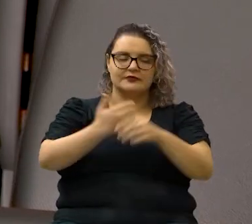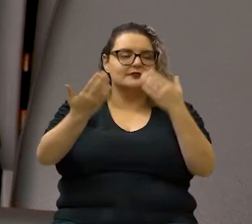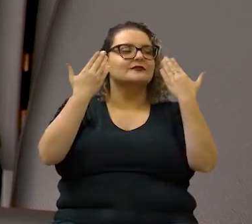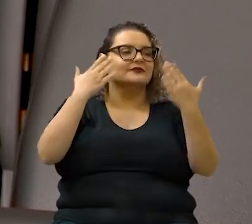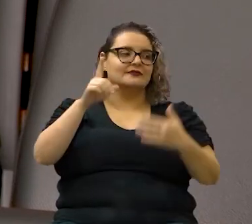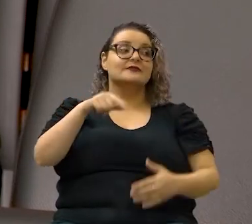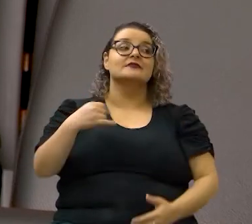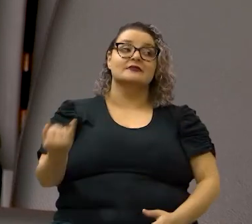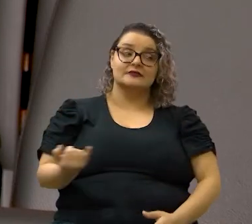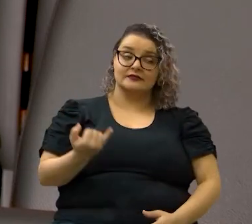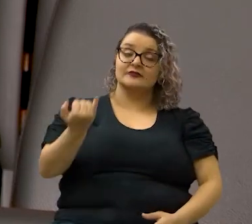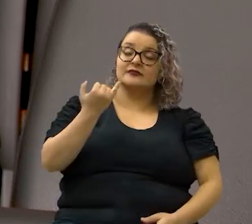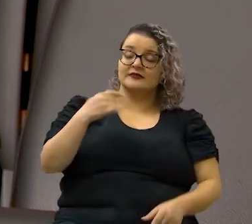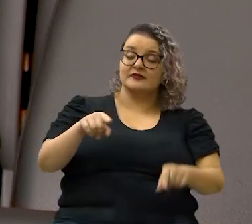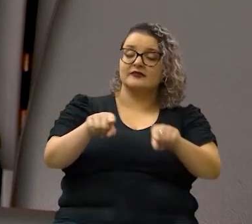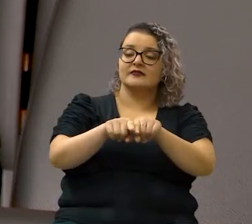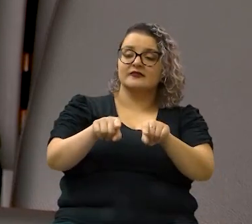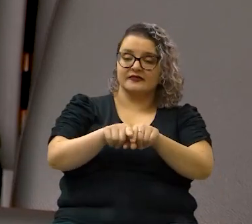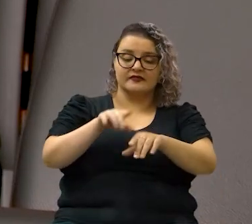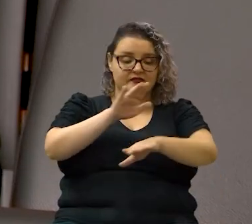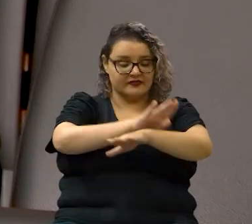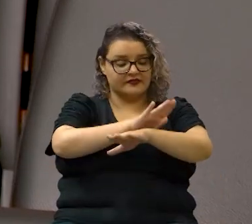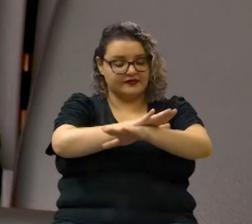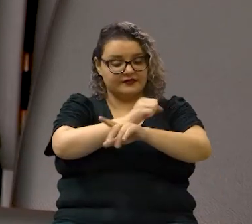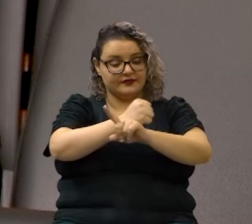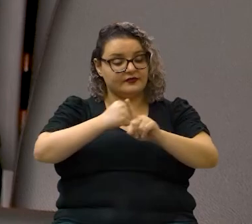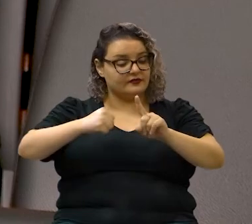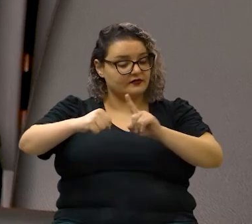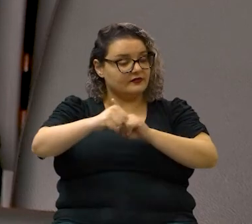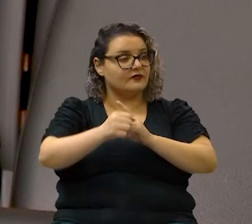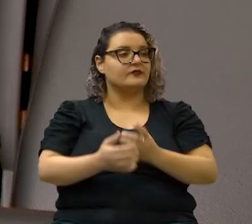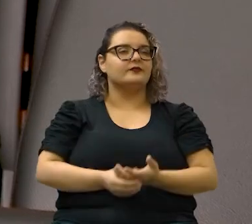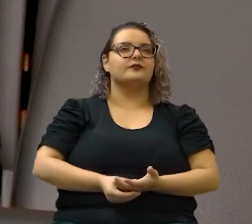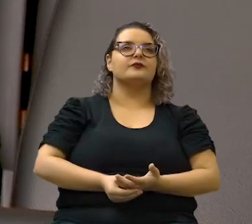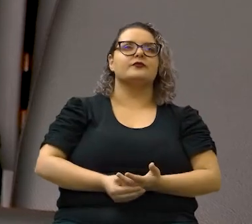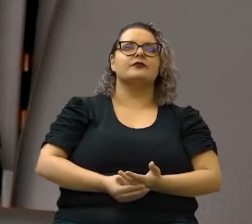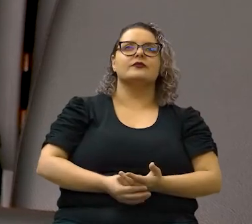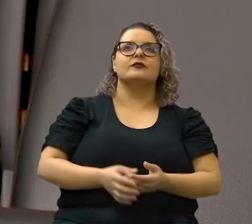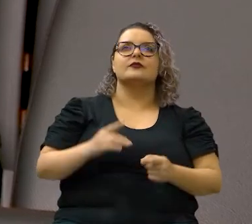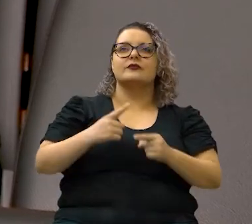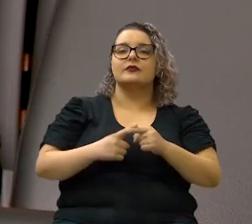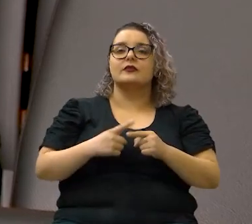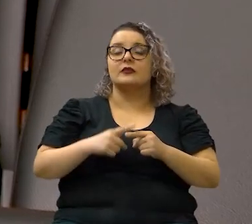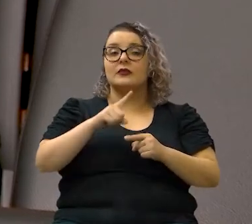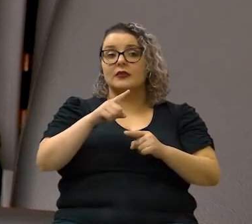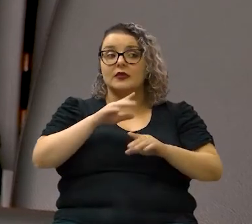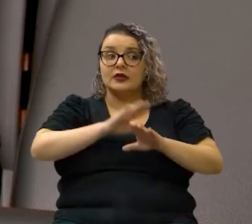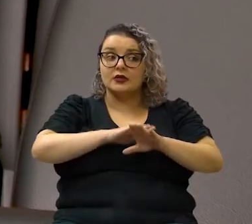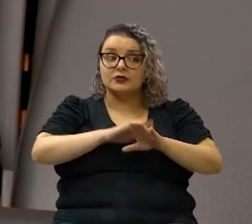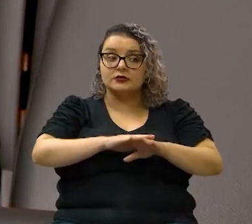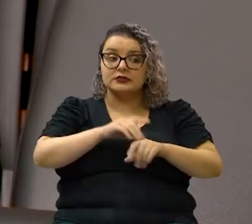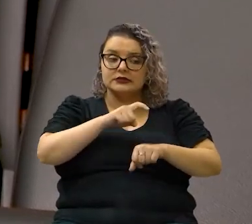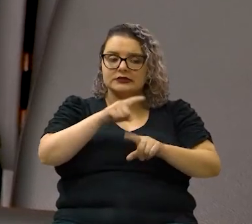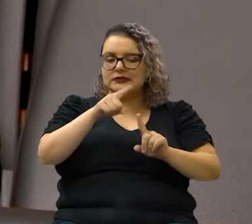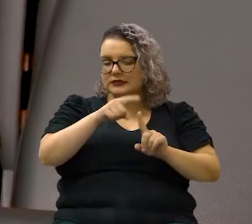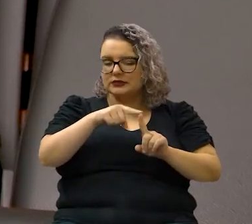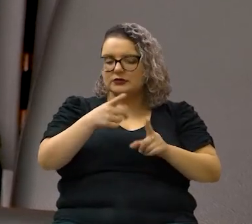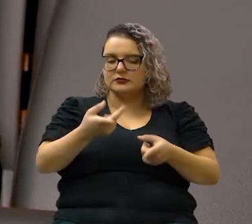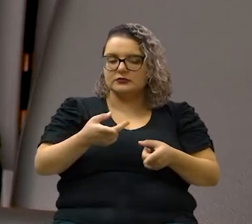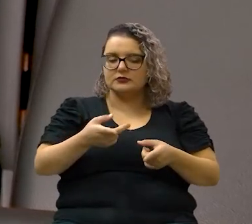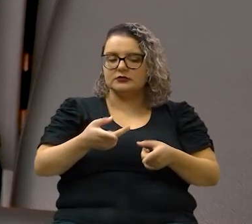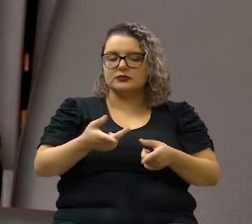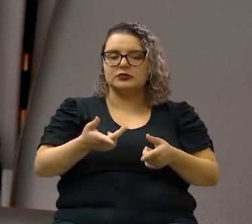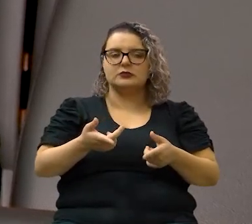ser muito interessante e também do assistente social, porque o assistente social ele não atua nesse tipo de conflito, mas ele